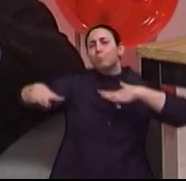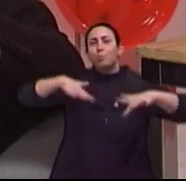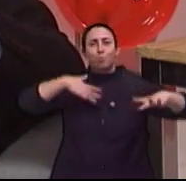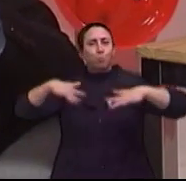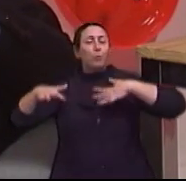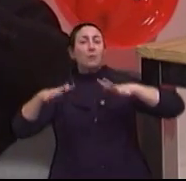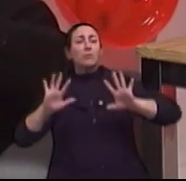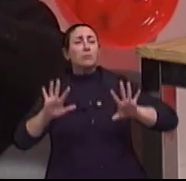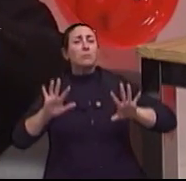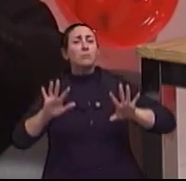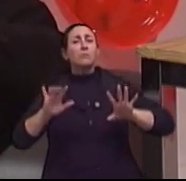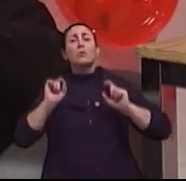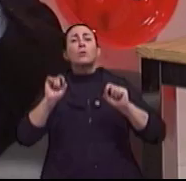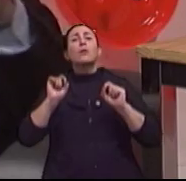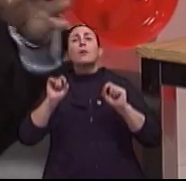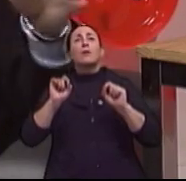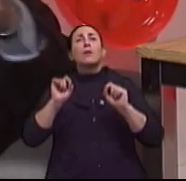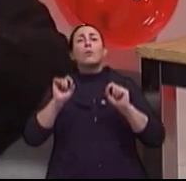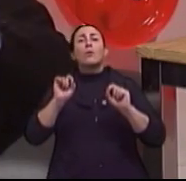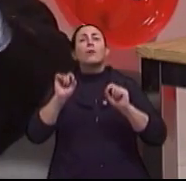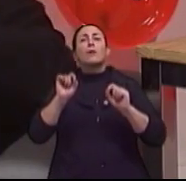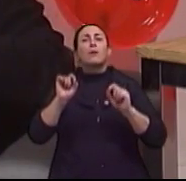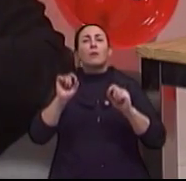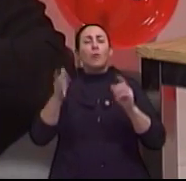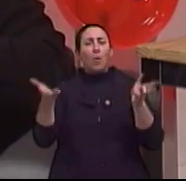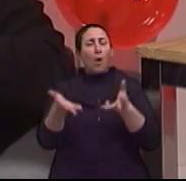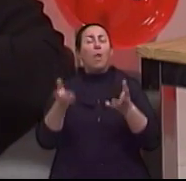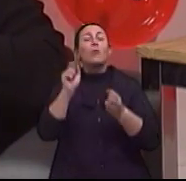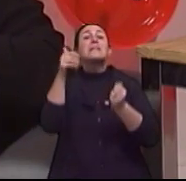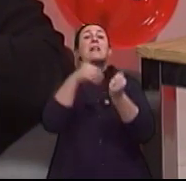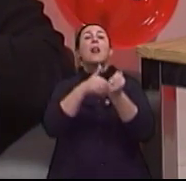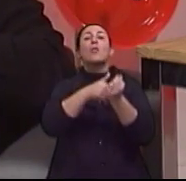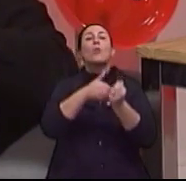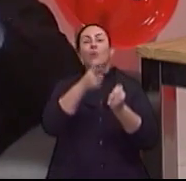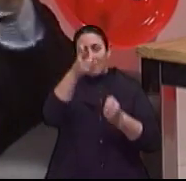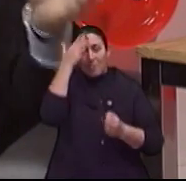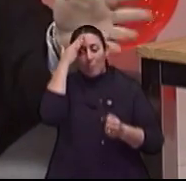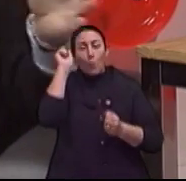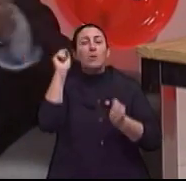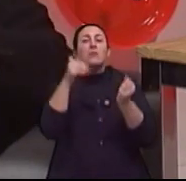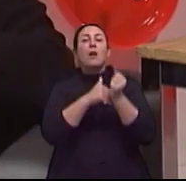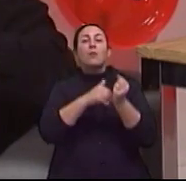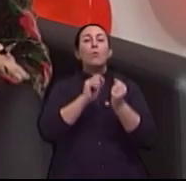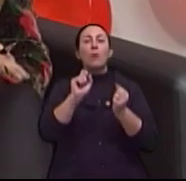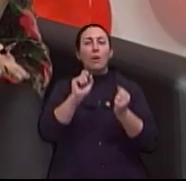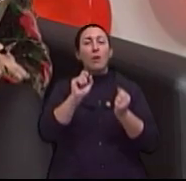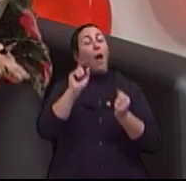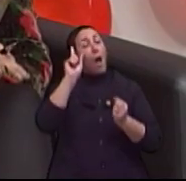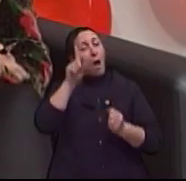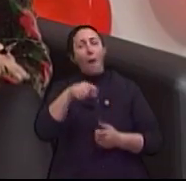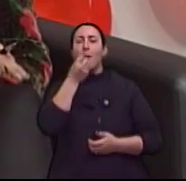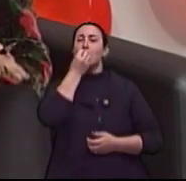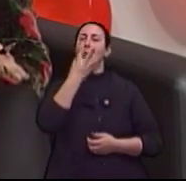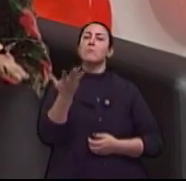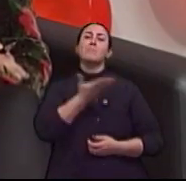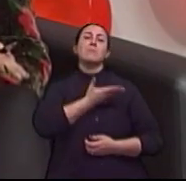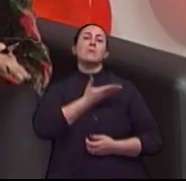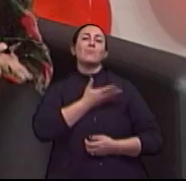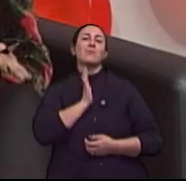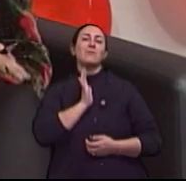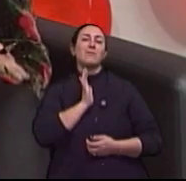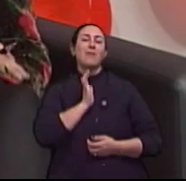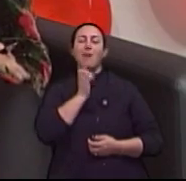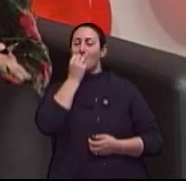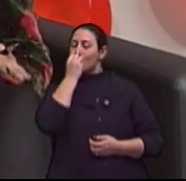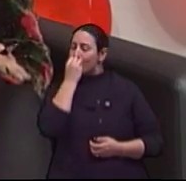certeza e a melhor sabe qual é o sabe qual é o segredo da vida é é ter bons amigos e da boas risadas